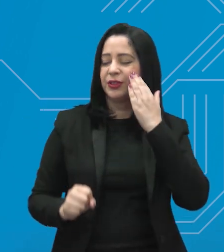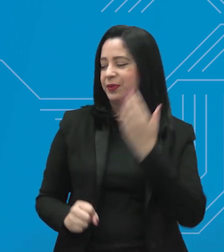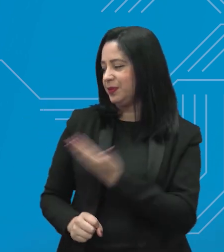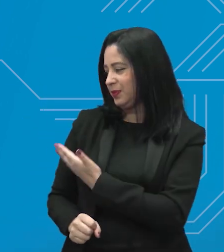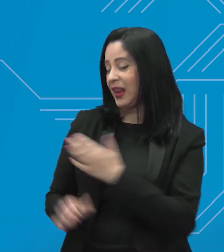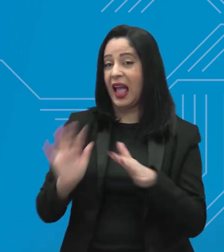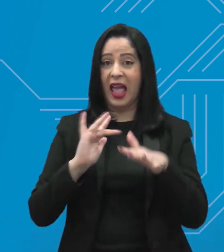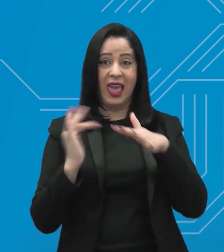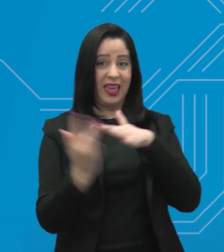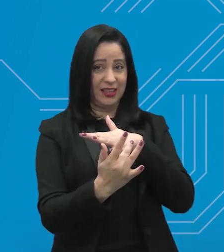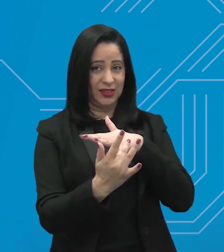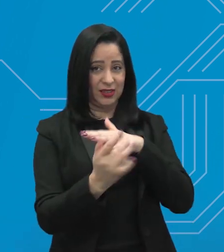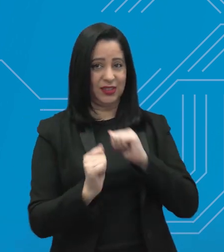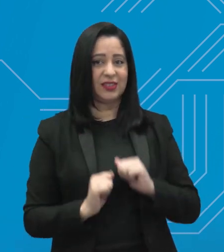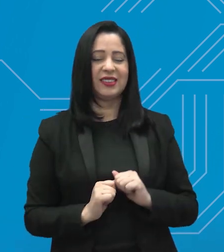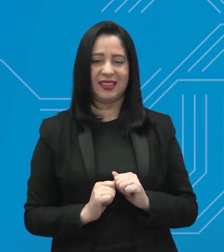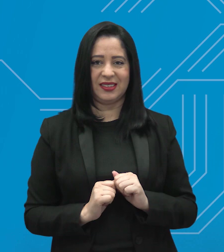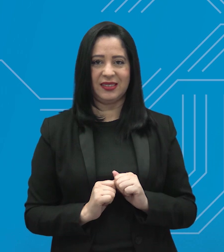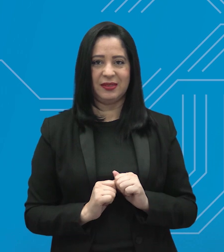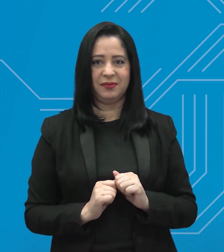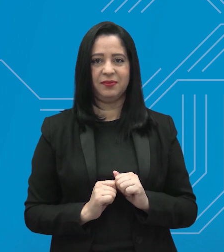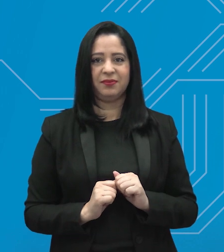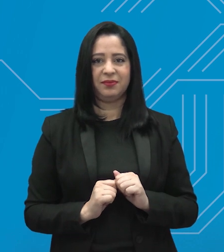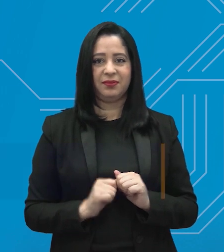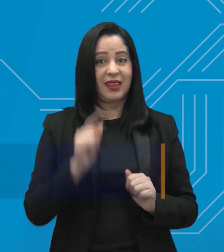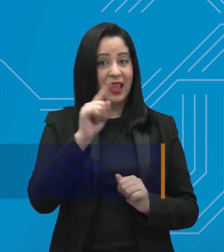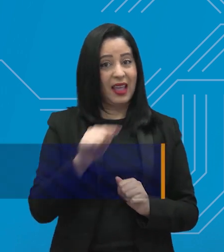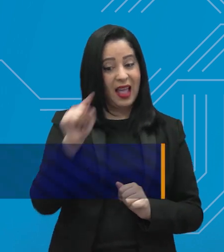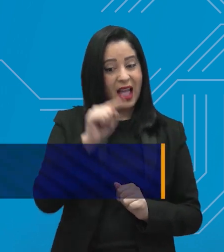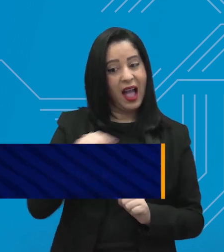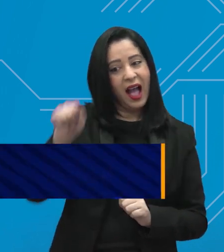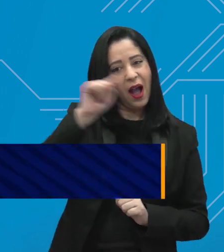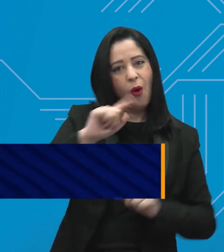siga a TV Câmara pelas redes sociais, todas pelo mesmo